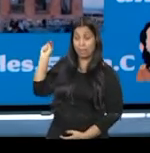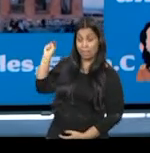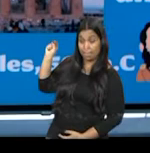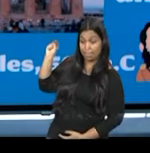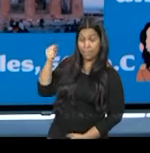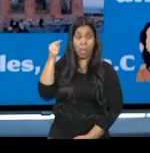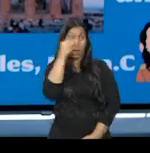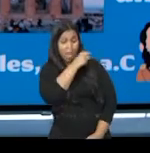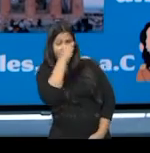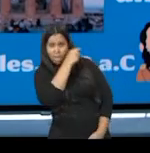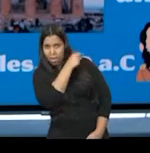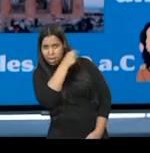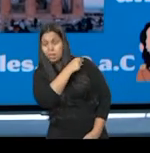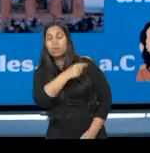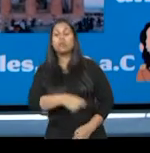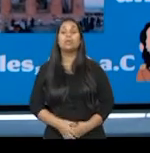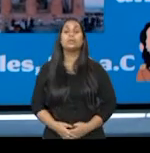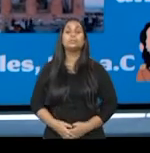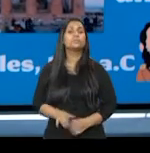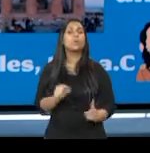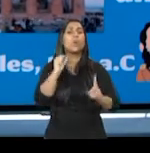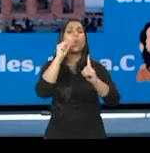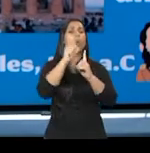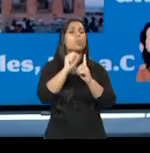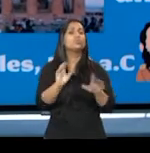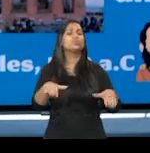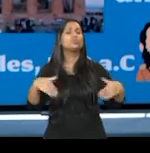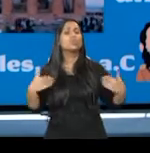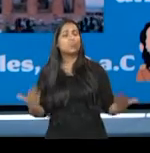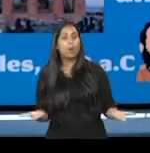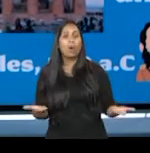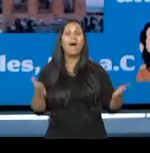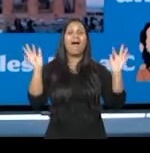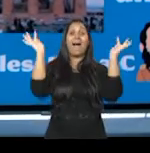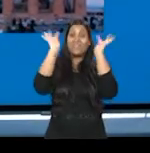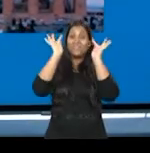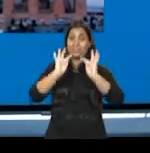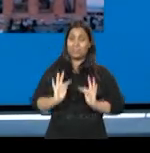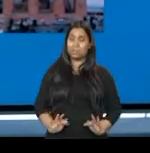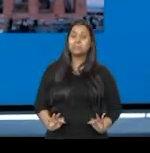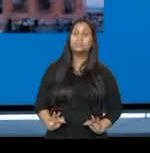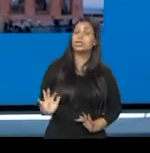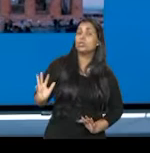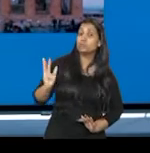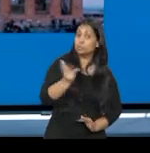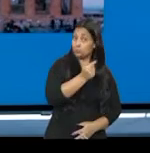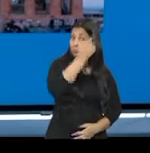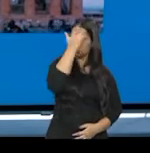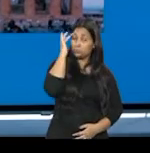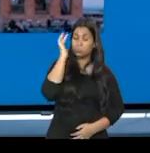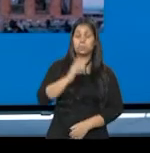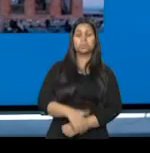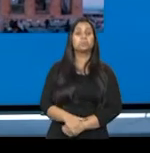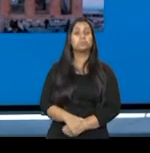a política tinha como fim último, ou seja, como objetivo, a felicidade dos